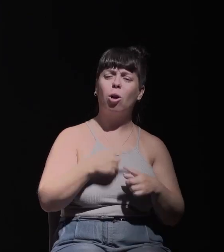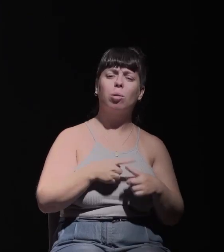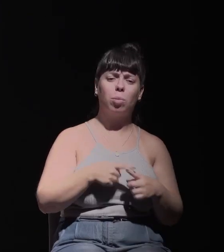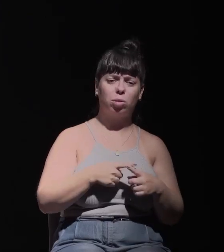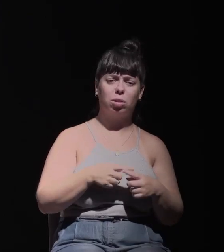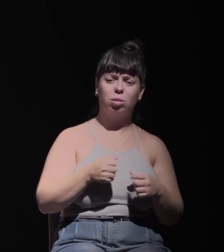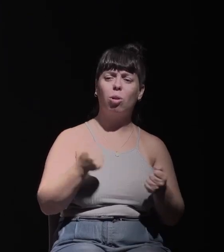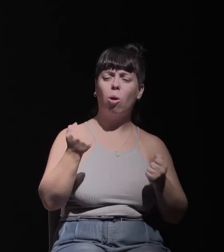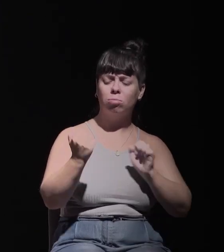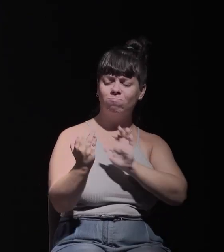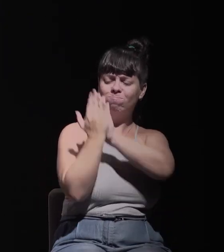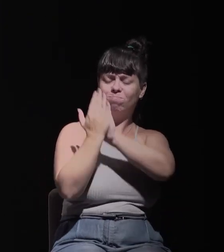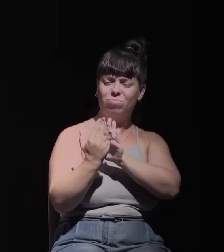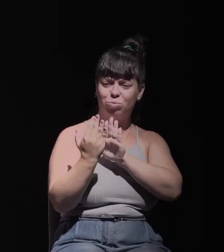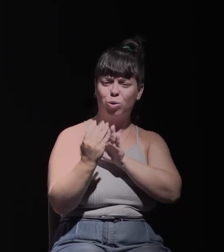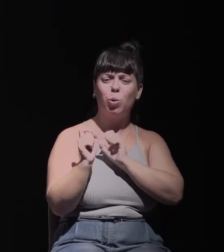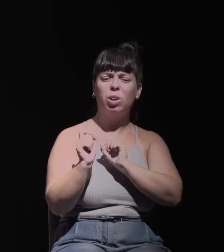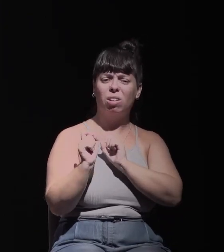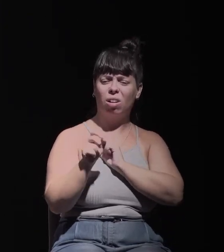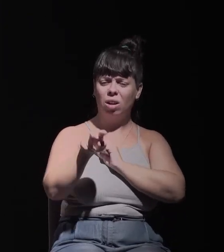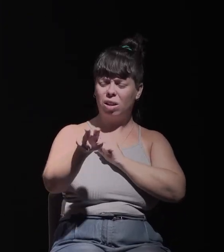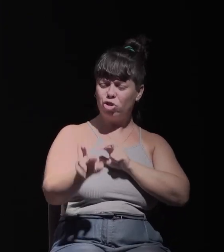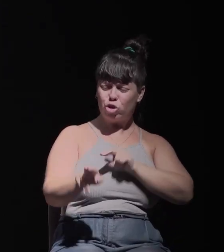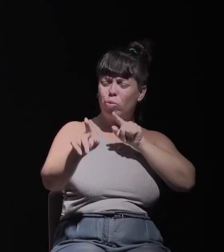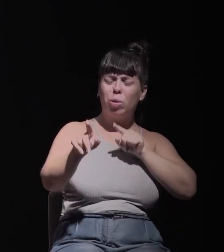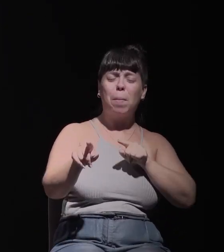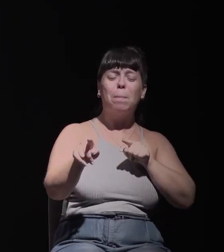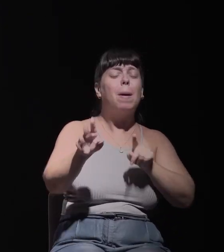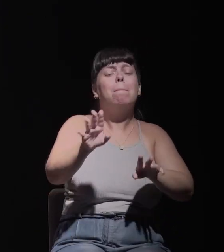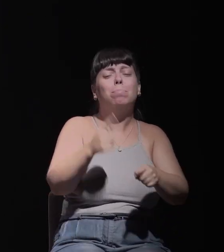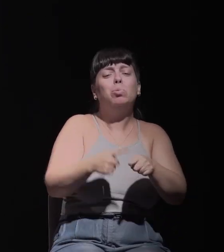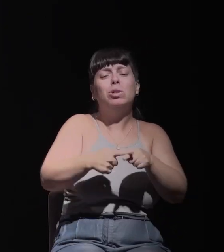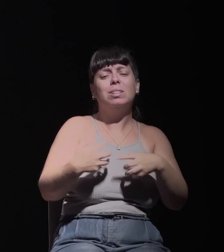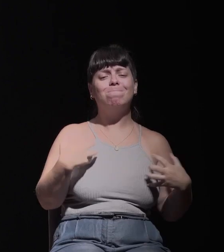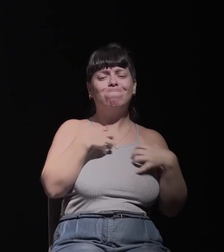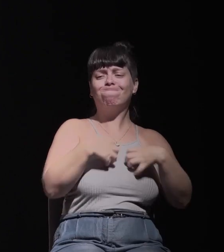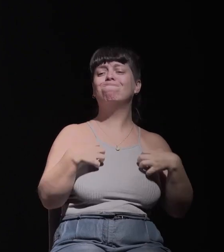falando que promove esse sentimento de diferença